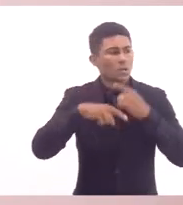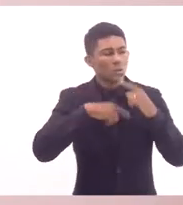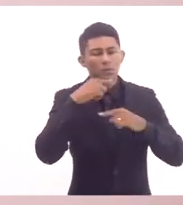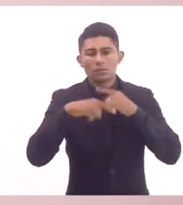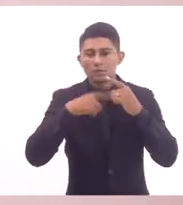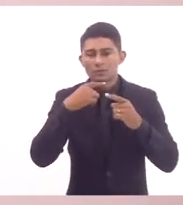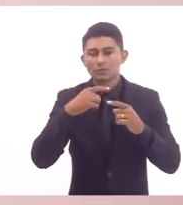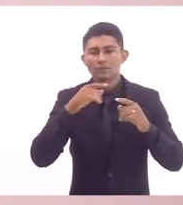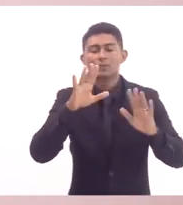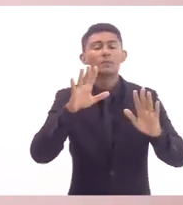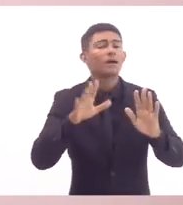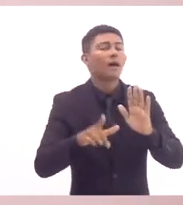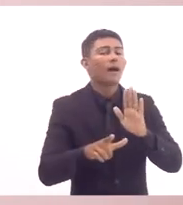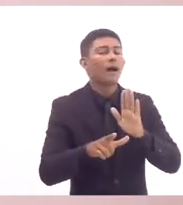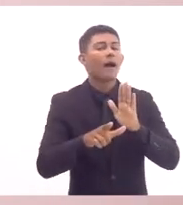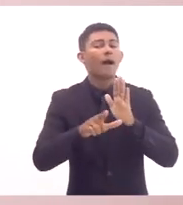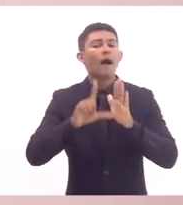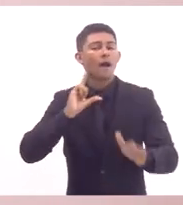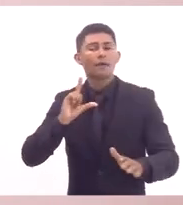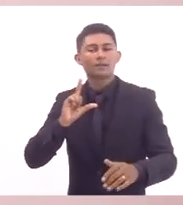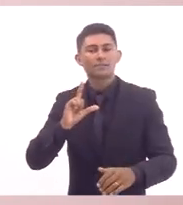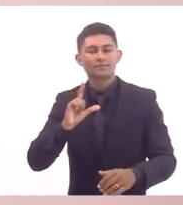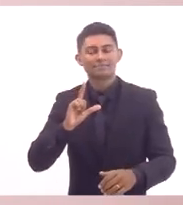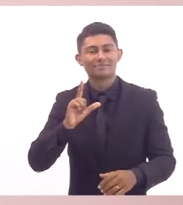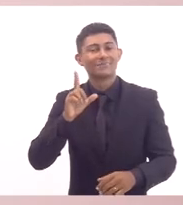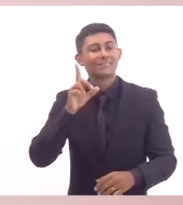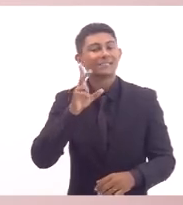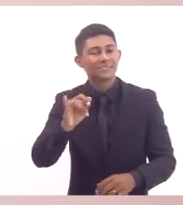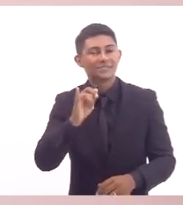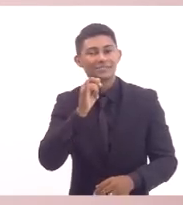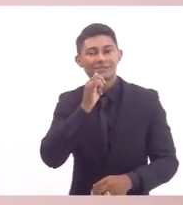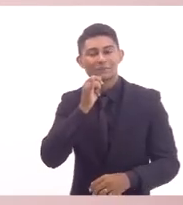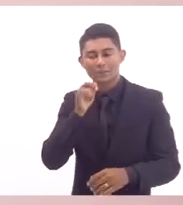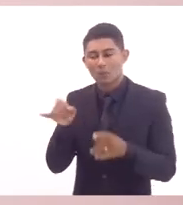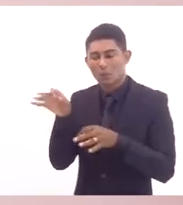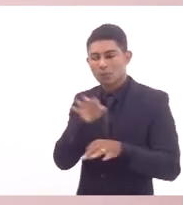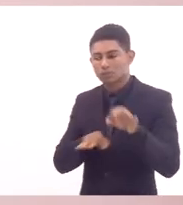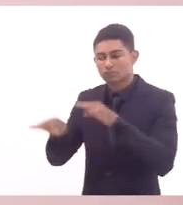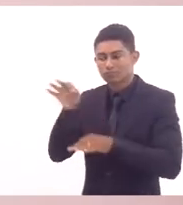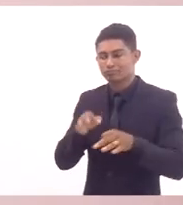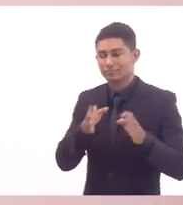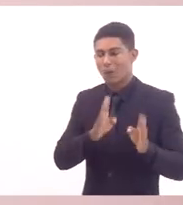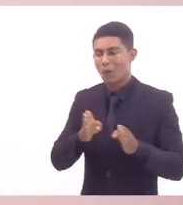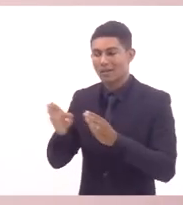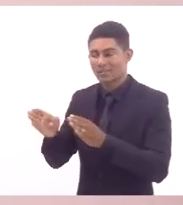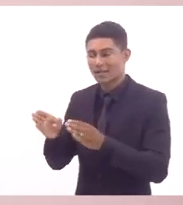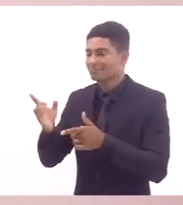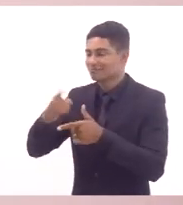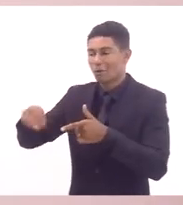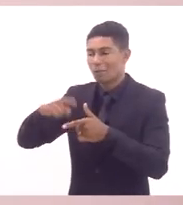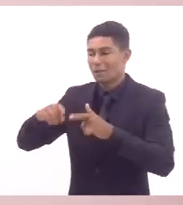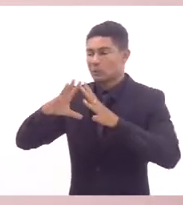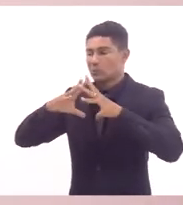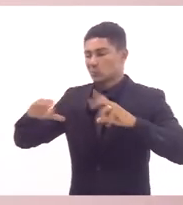disso Ela podia não ter chegado né se a gente tivesse uma coisa organizada bem